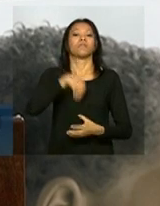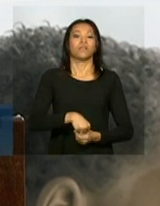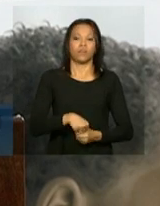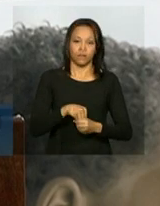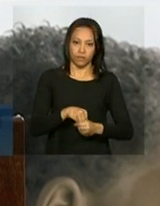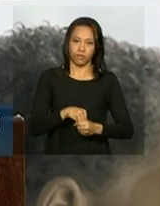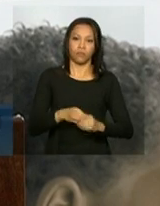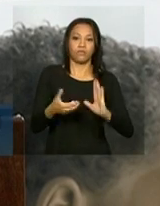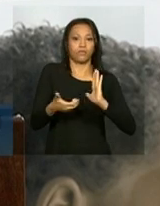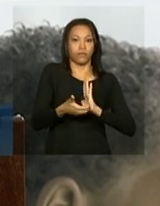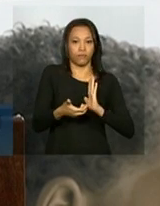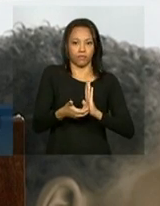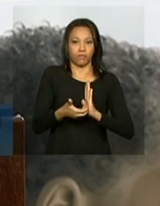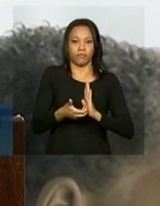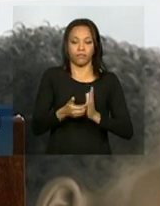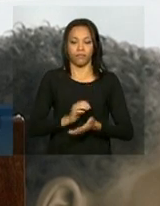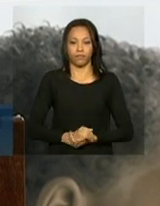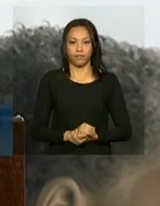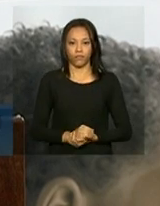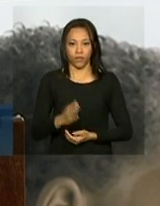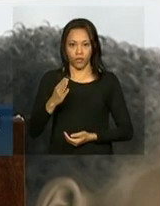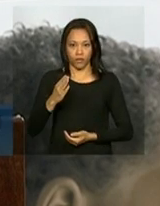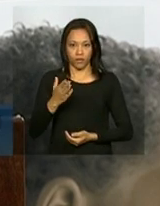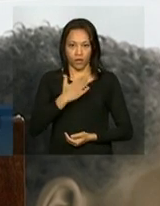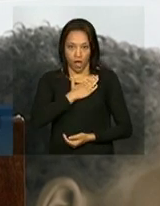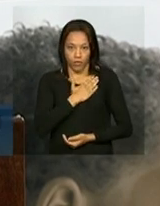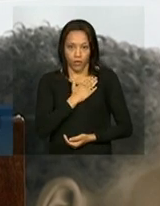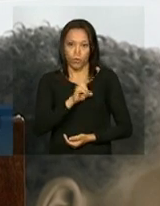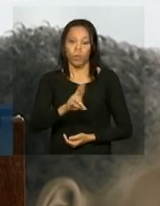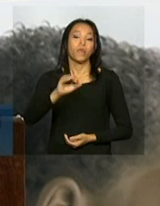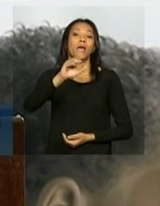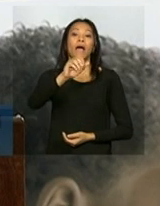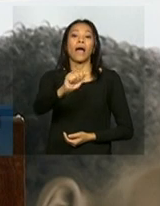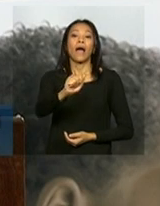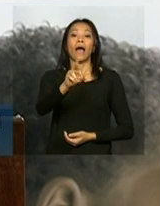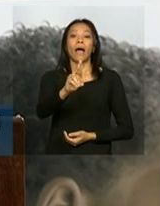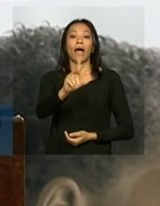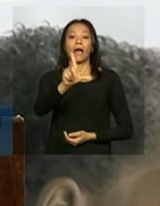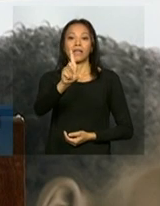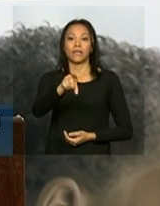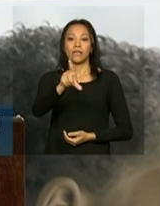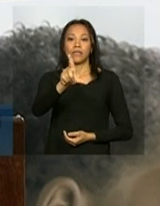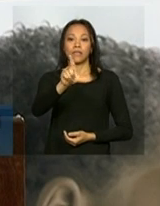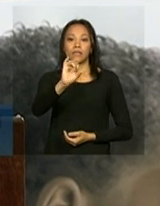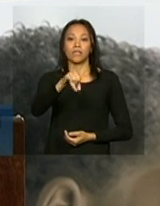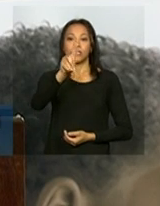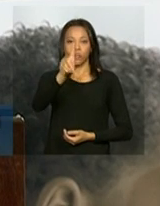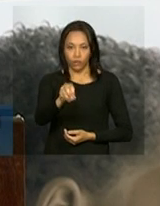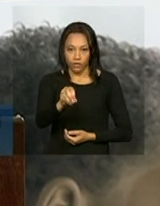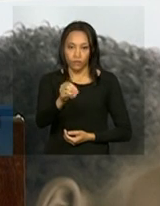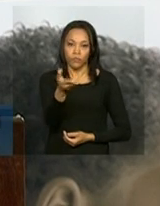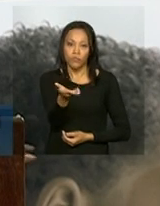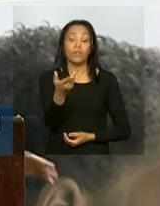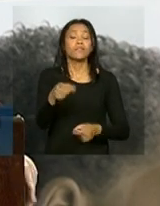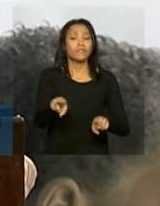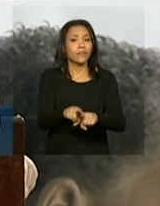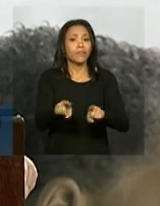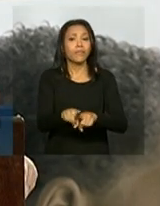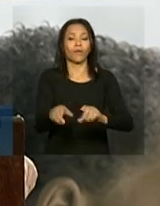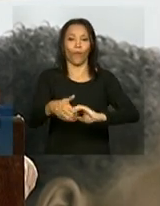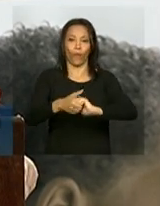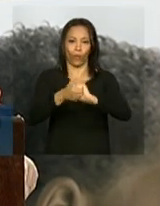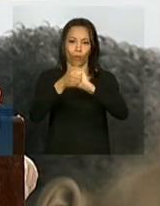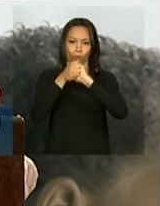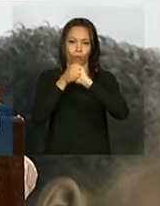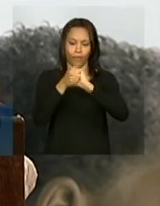Federal, o nosso querido Arlindo Chinaglia. Queria também cumprimentar